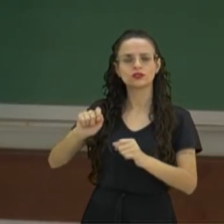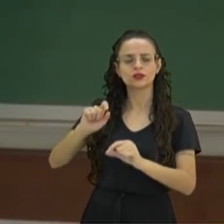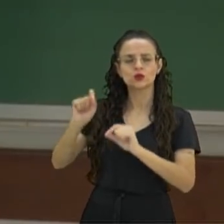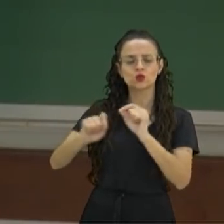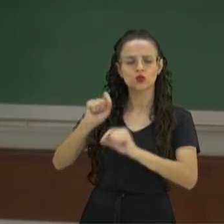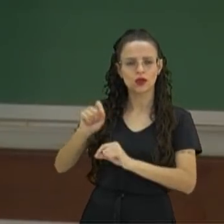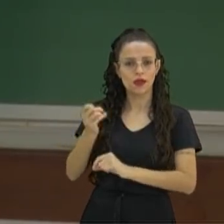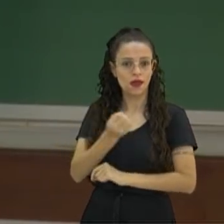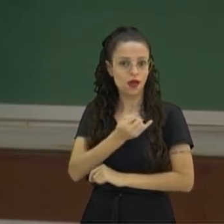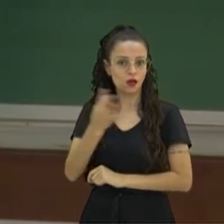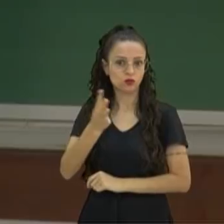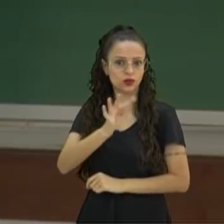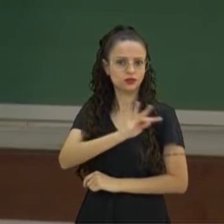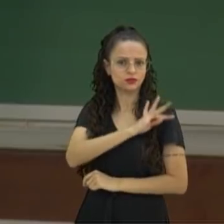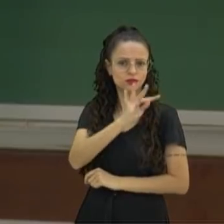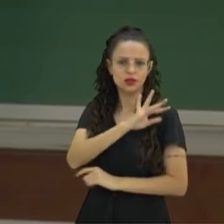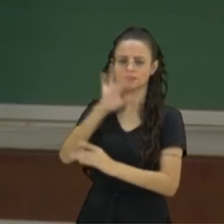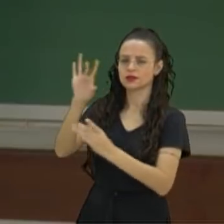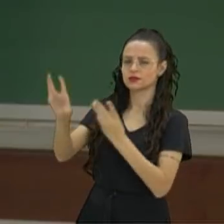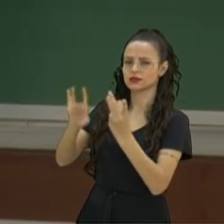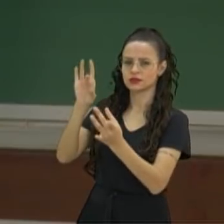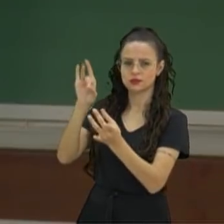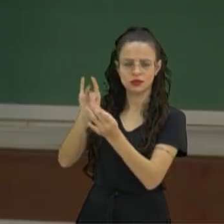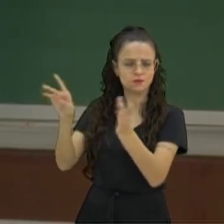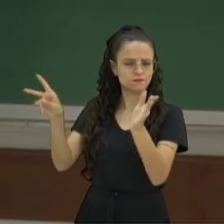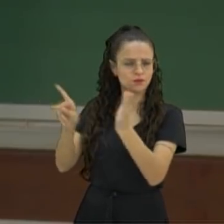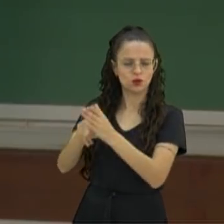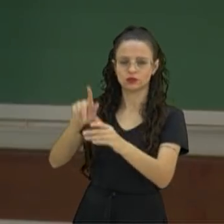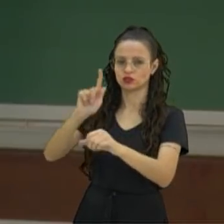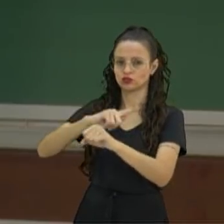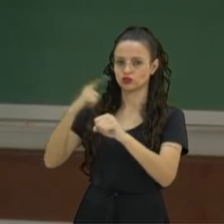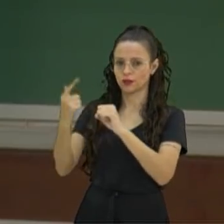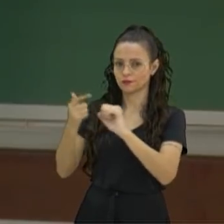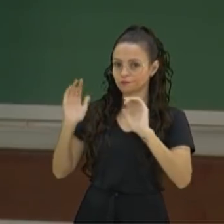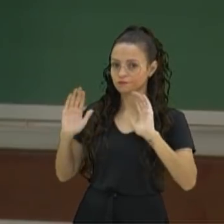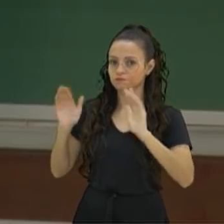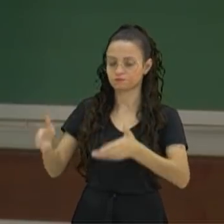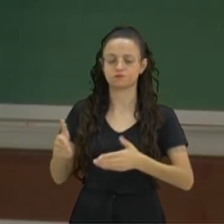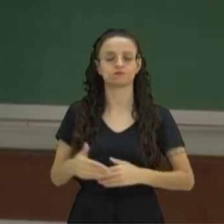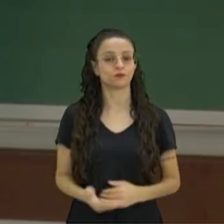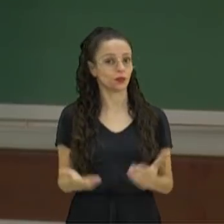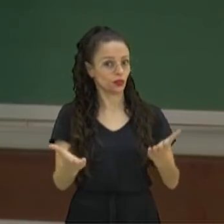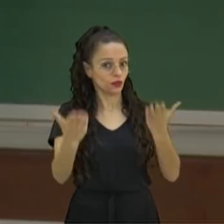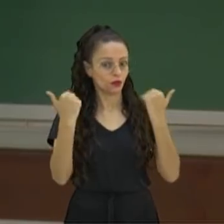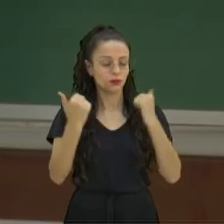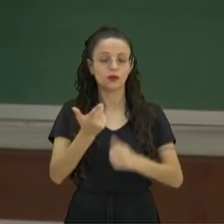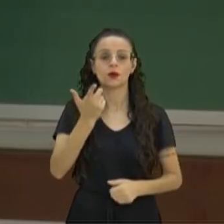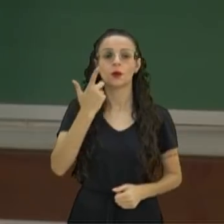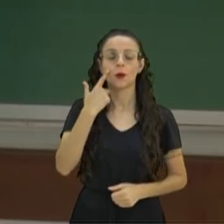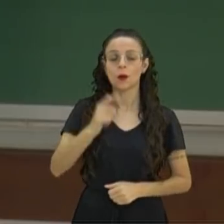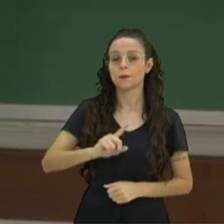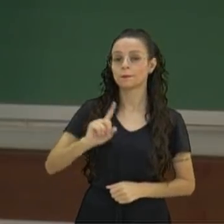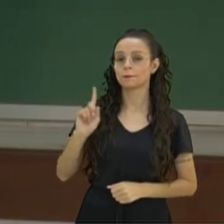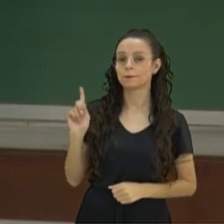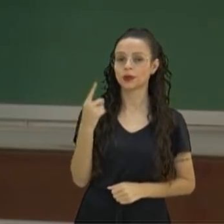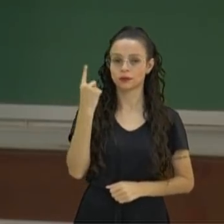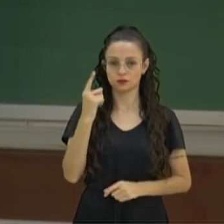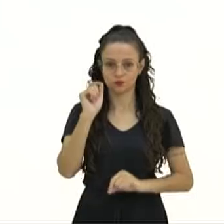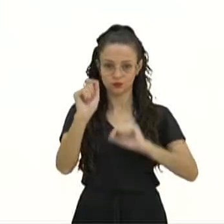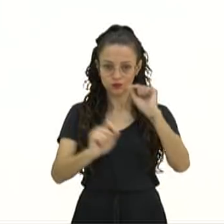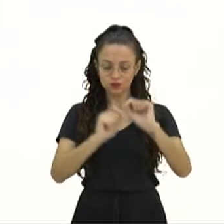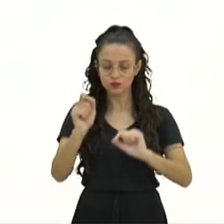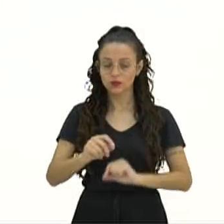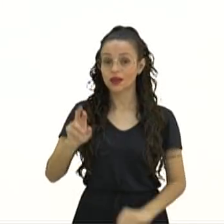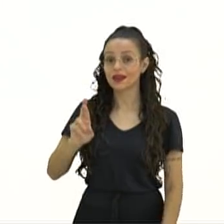determinadas técnicas que são específicas da geografia. Então, vamos lá. Primeira coisa, para representarmos o